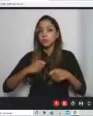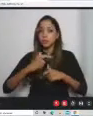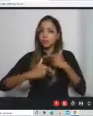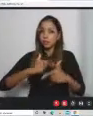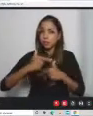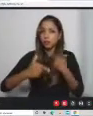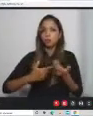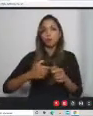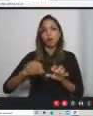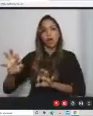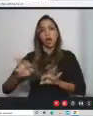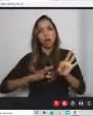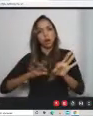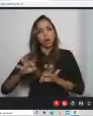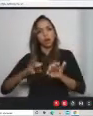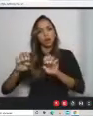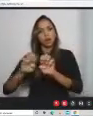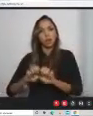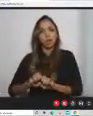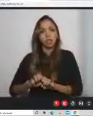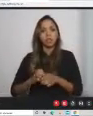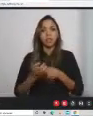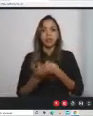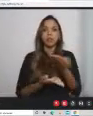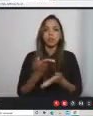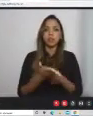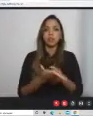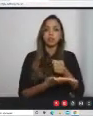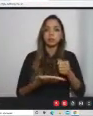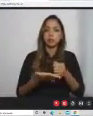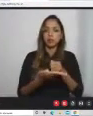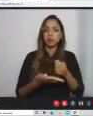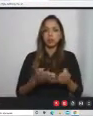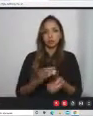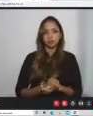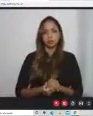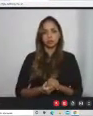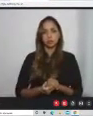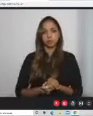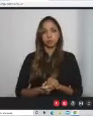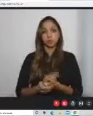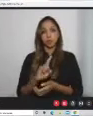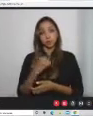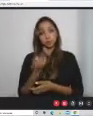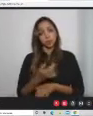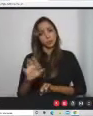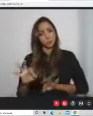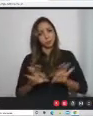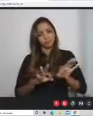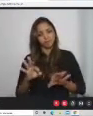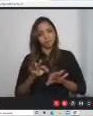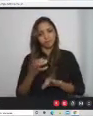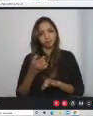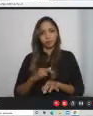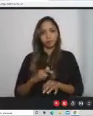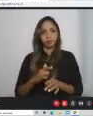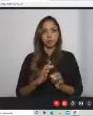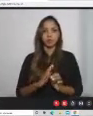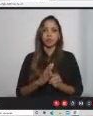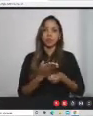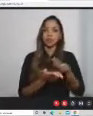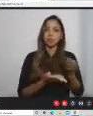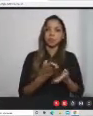reestruturação da nossa atenção básica. Uma parte, vereador. E para a gente reestruturar a nossa atenção básica, nós